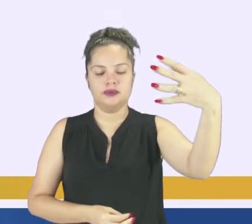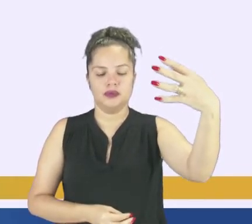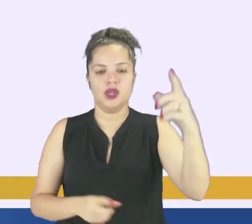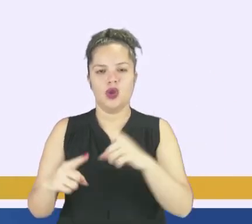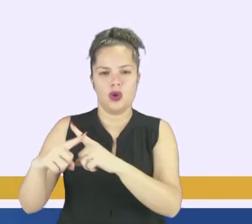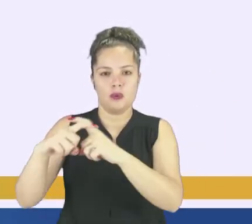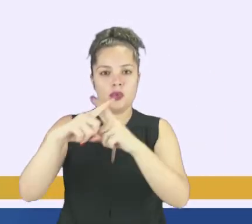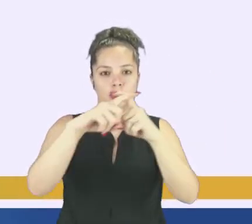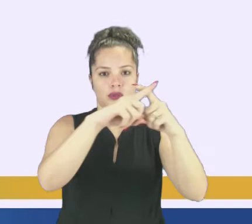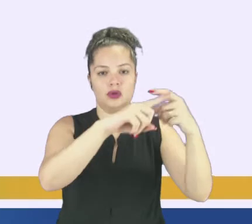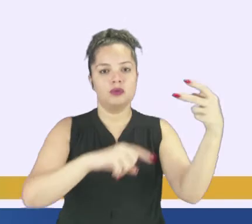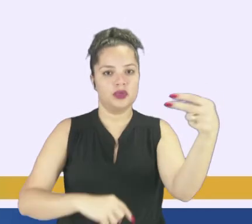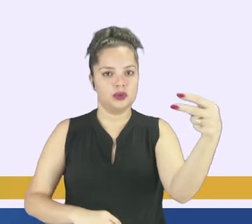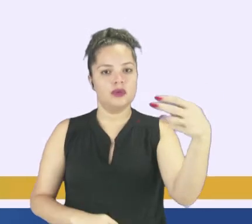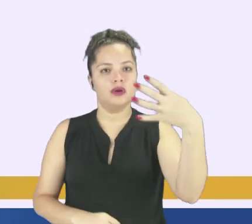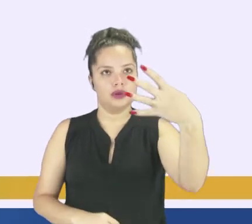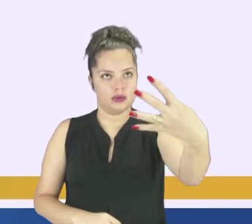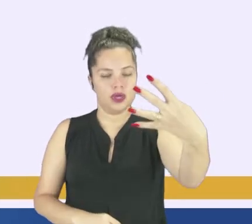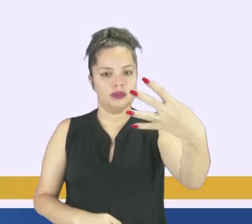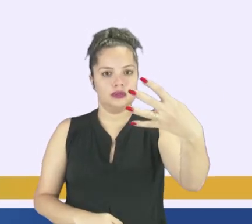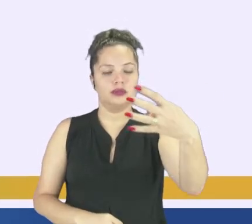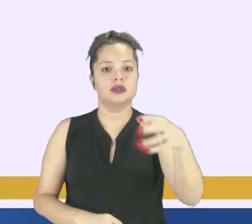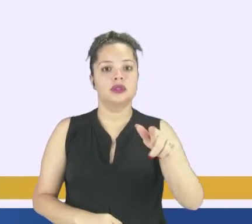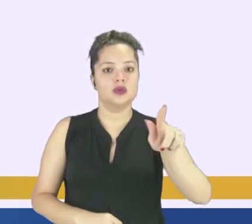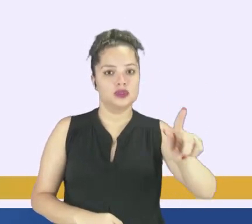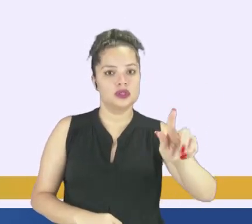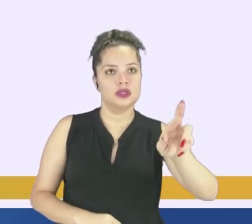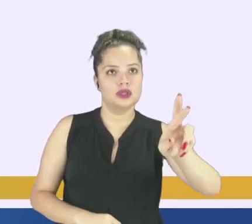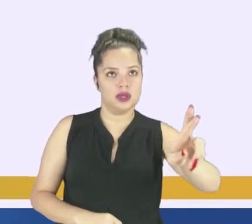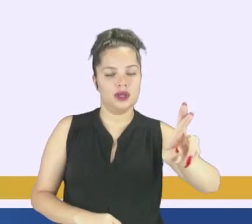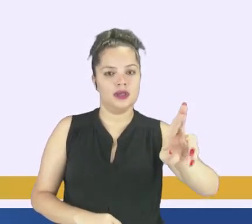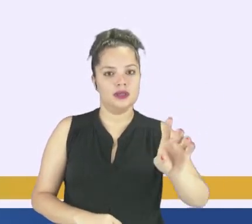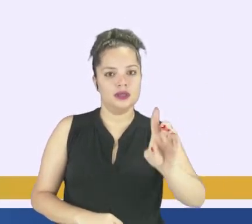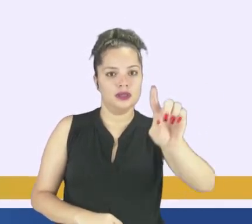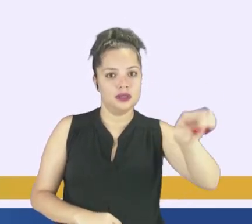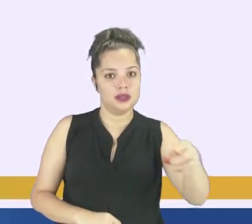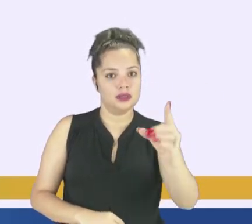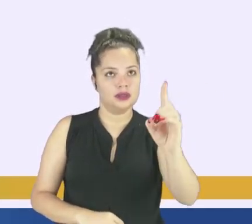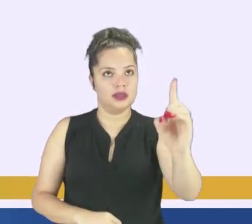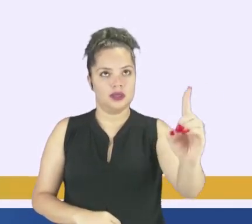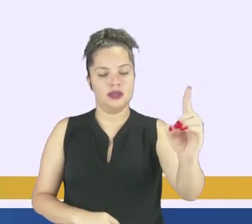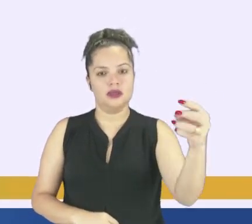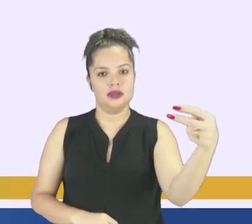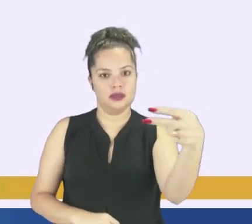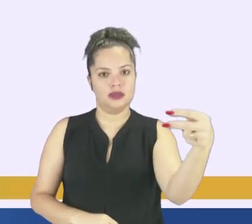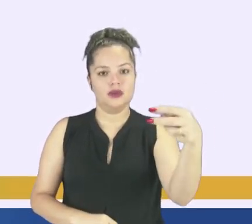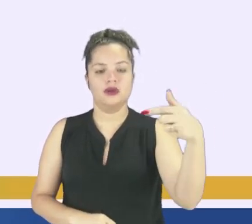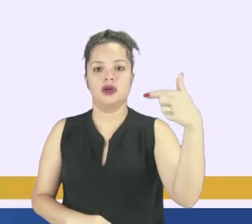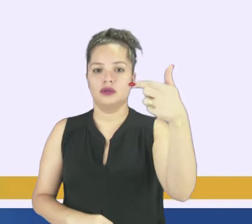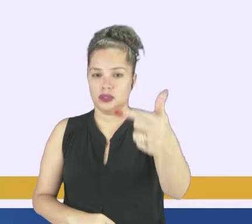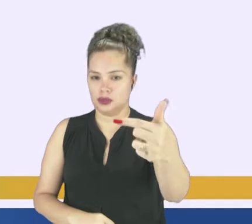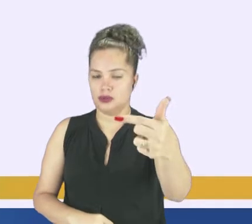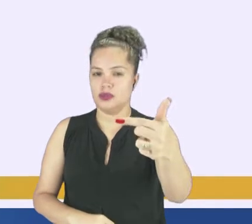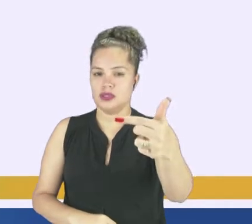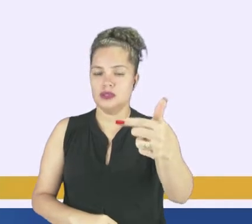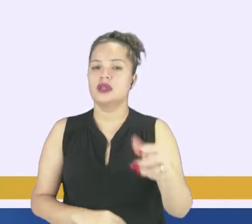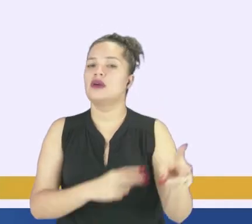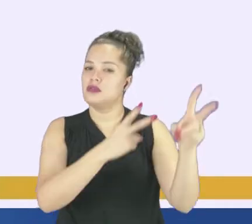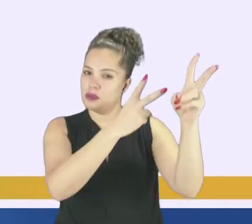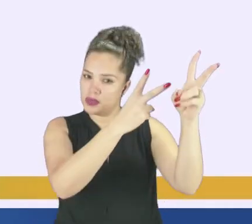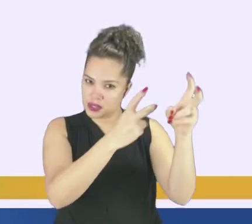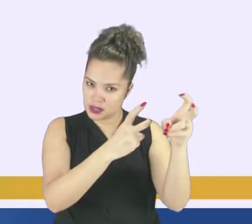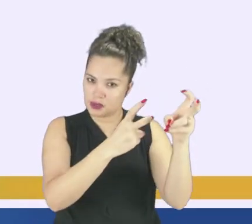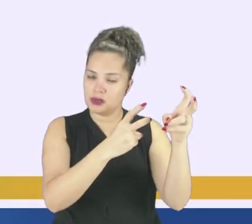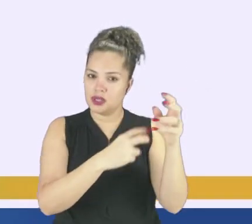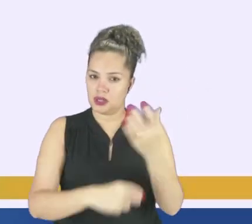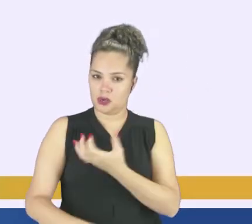polinômio igual a 4. Nós temos também o grau do dividendo. E aí você vai observar lá no